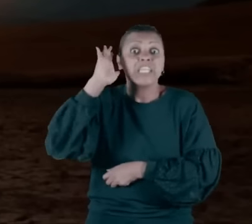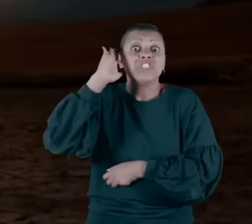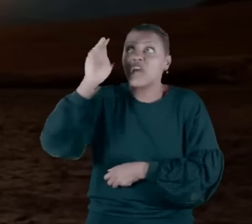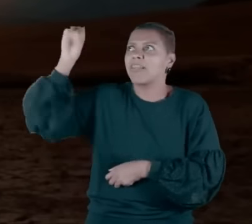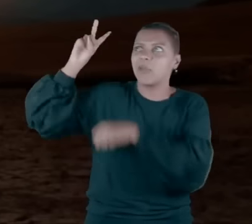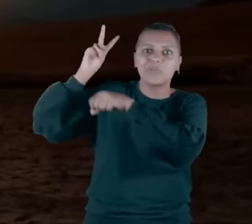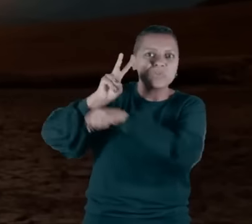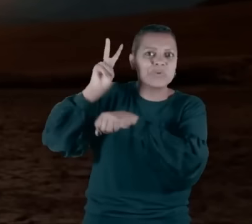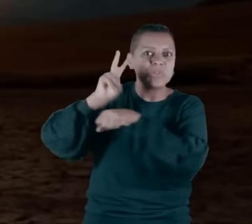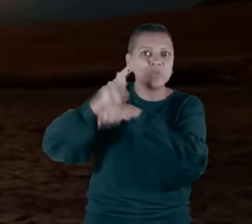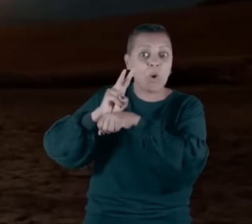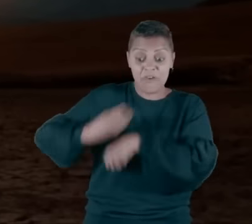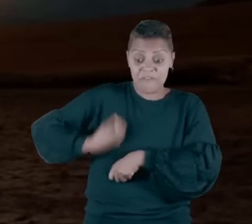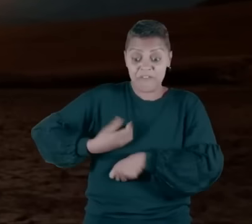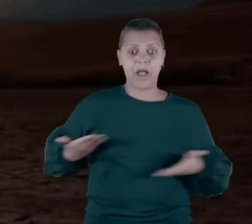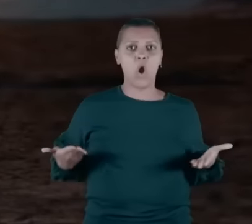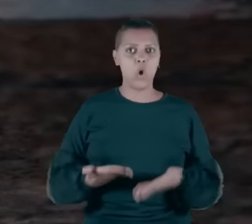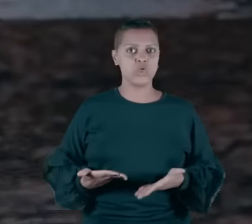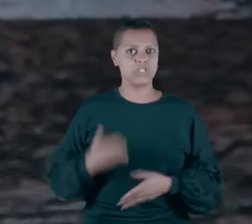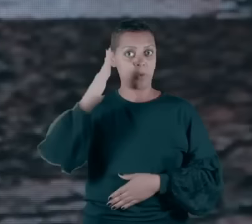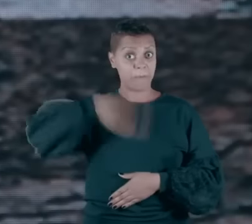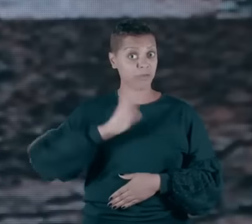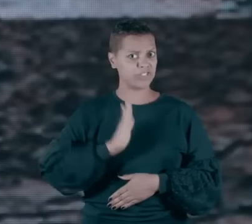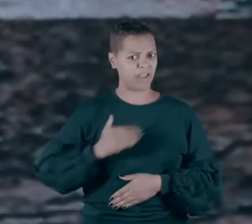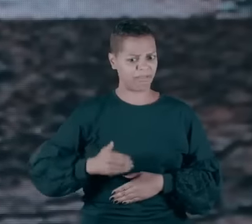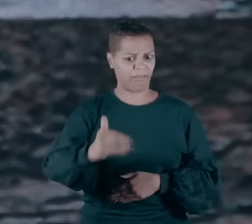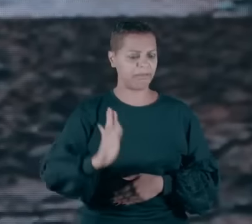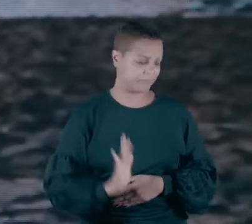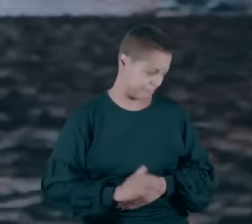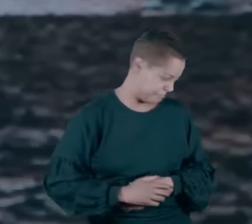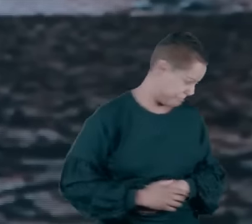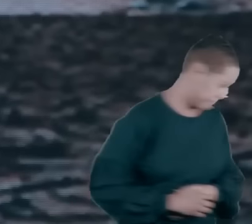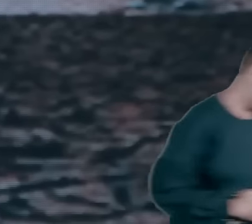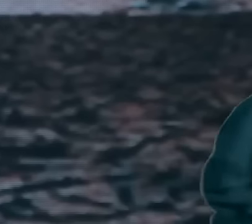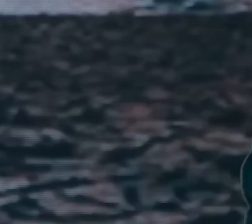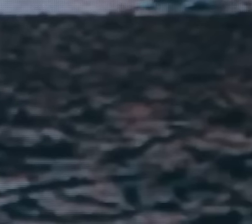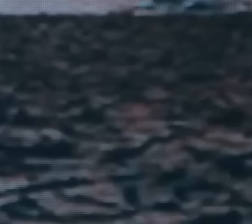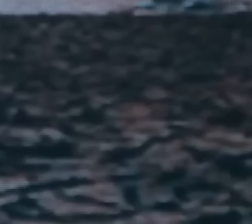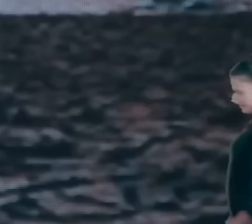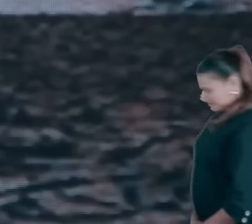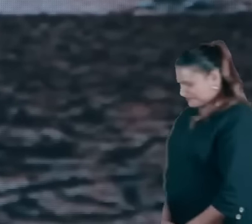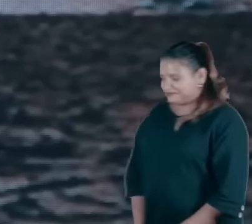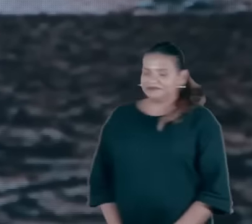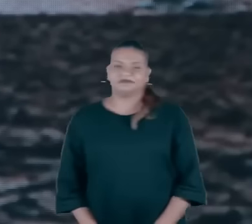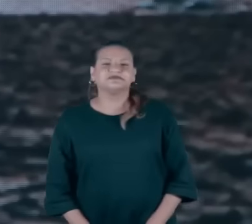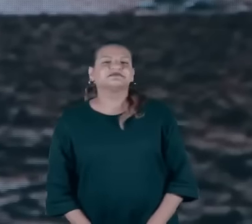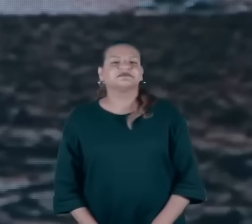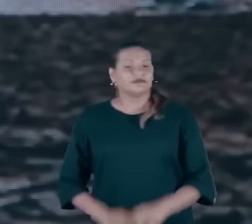basta ao dia o seu próprio mal agora você sabe porque que você pode dar o primeiro